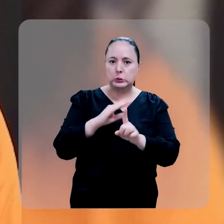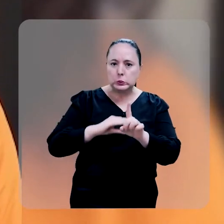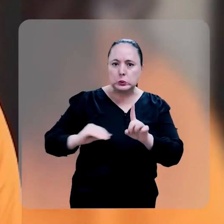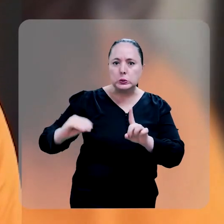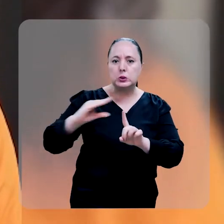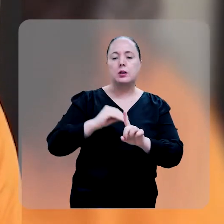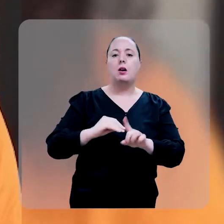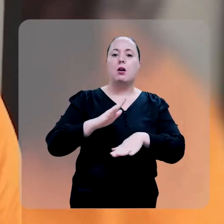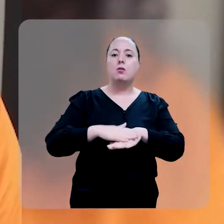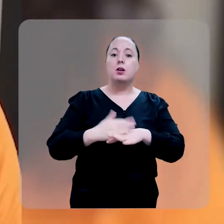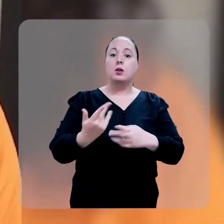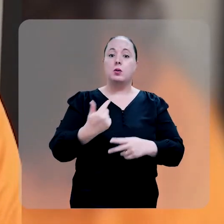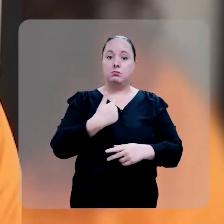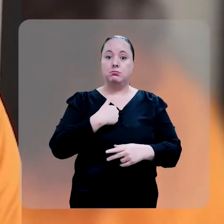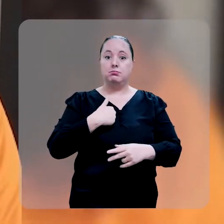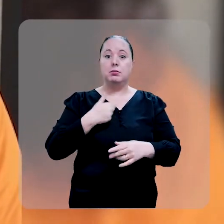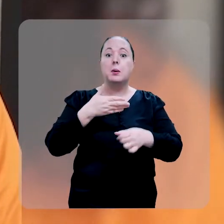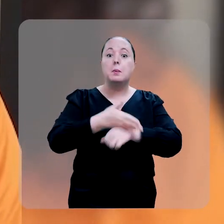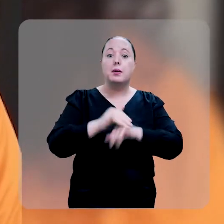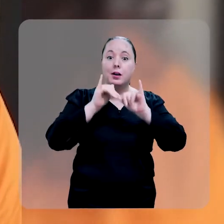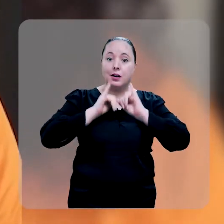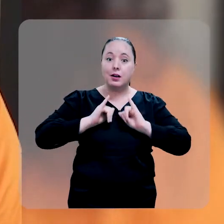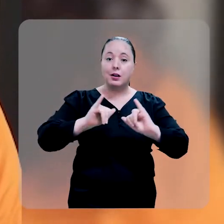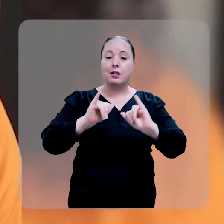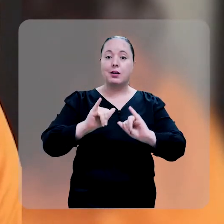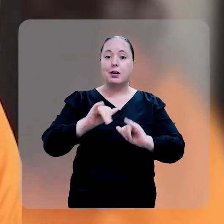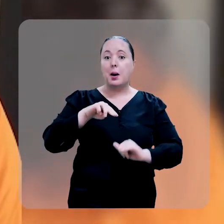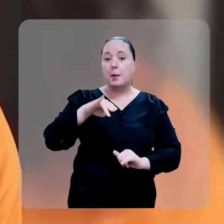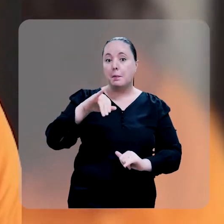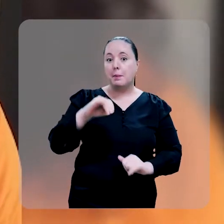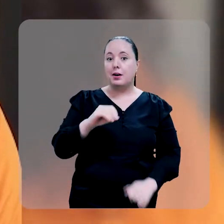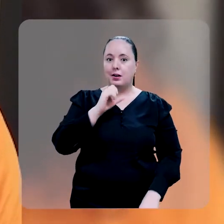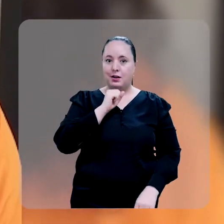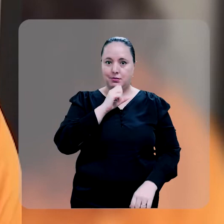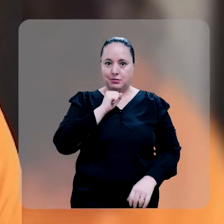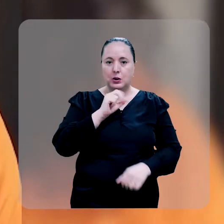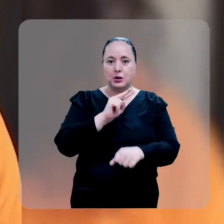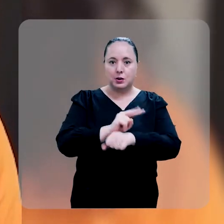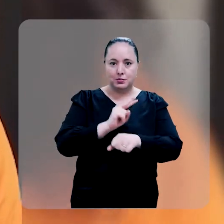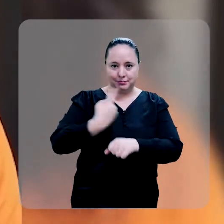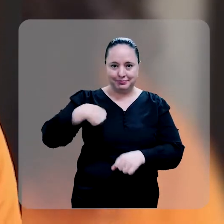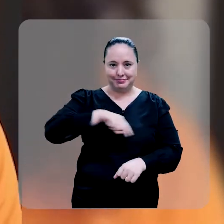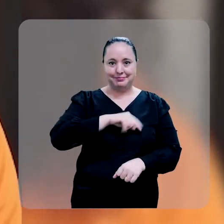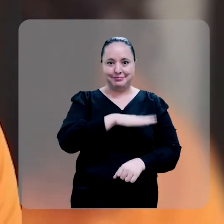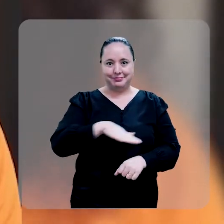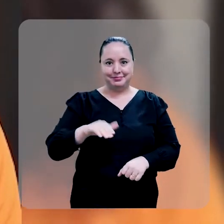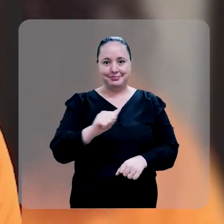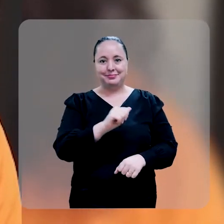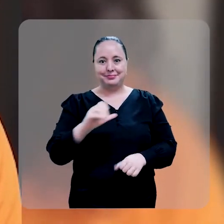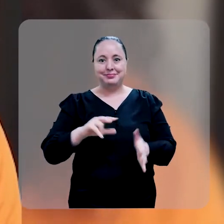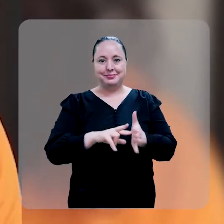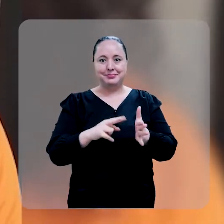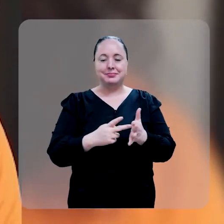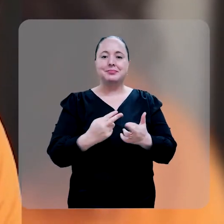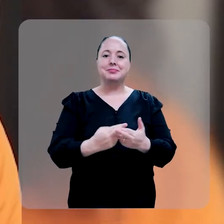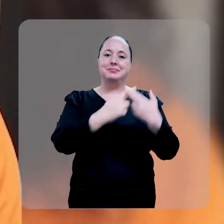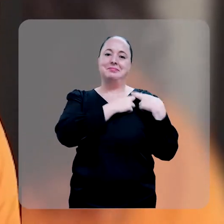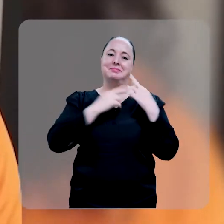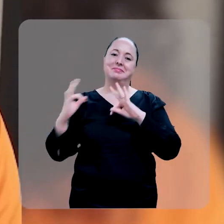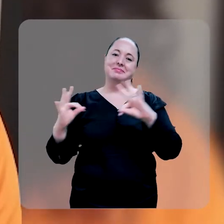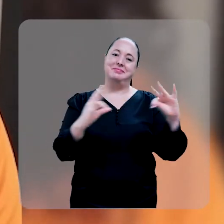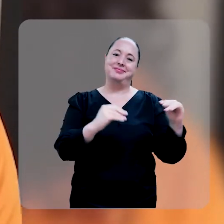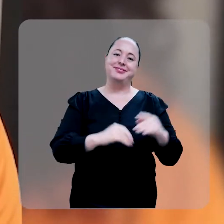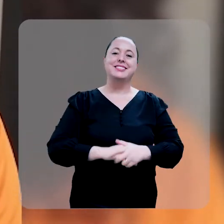realidade. Então, faça como eu, participe da campanha Maio Laranja. Protegendo essas crianças e adolescentes